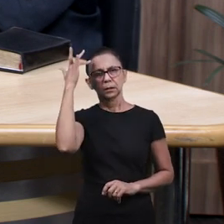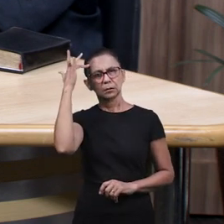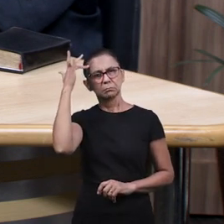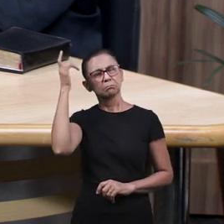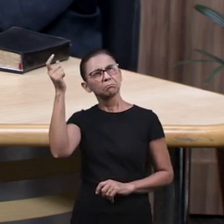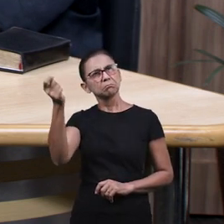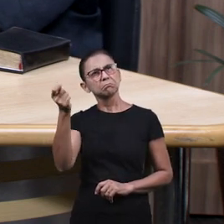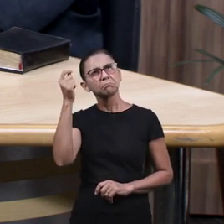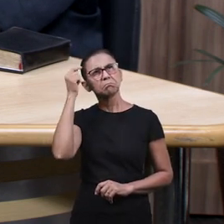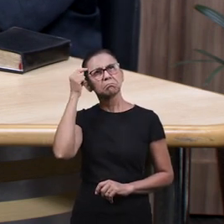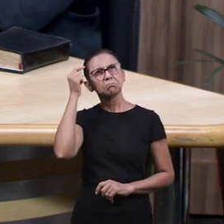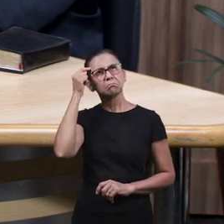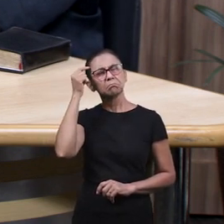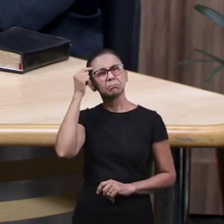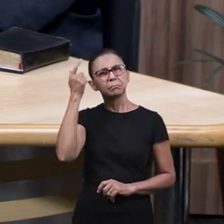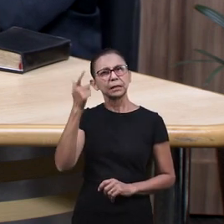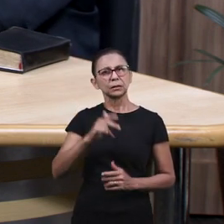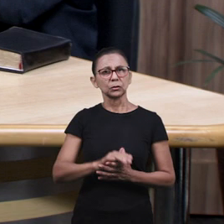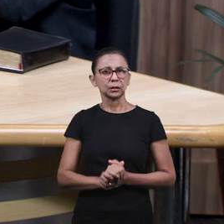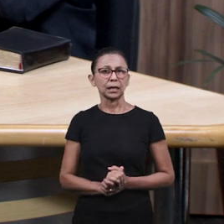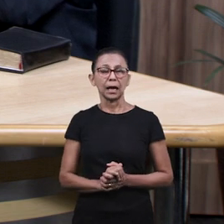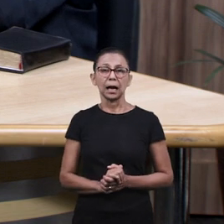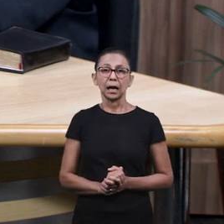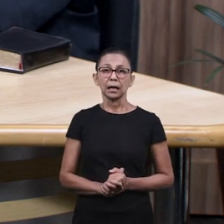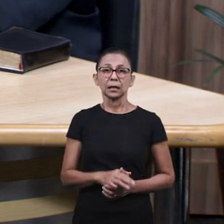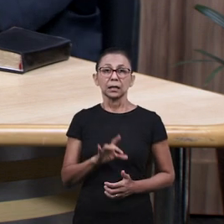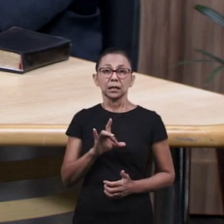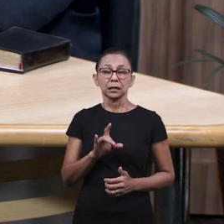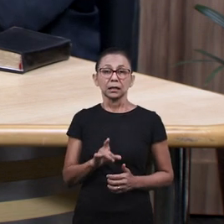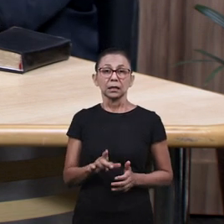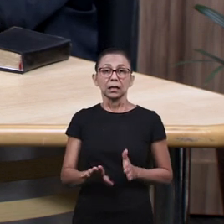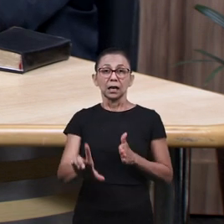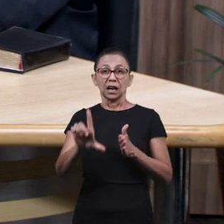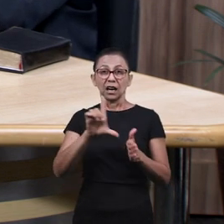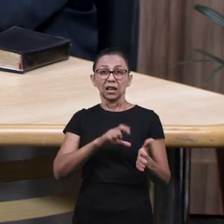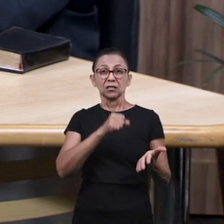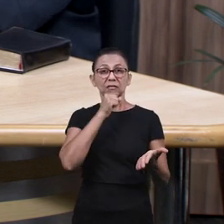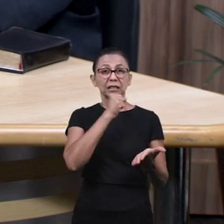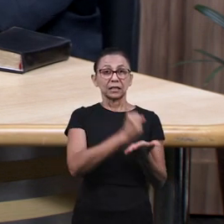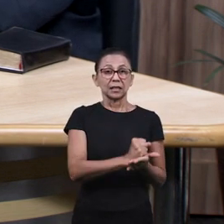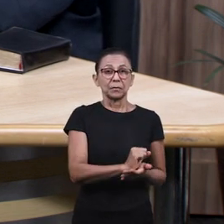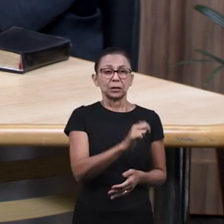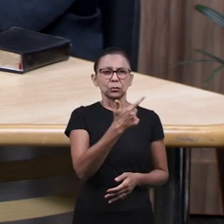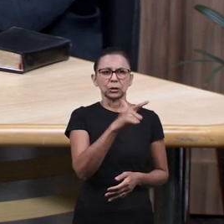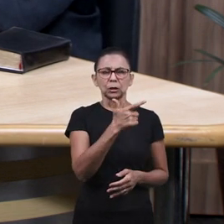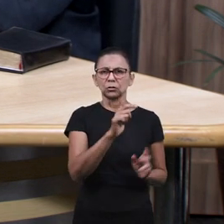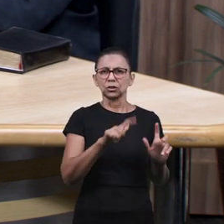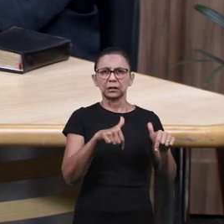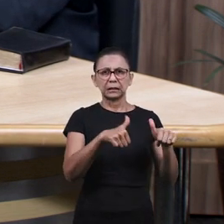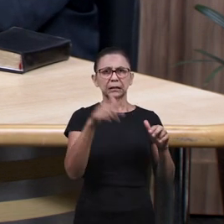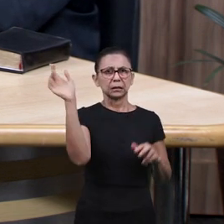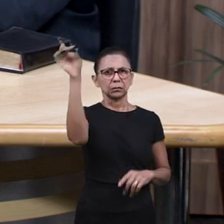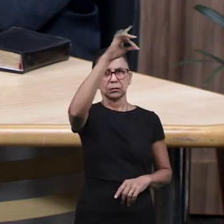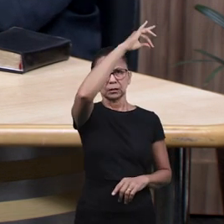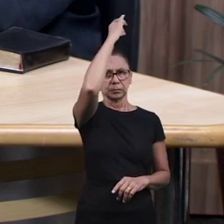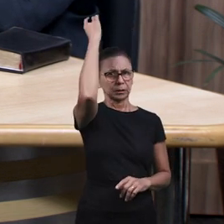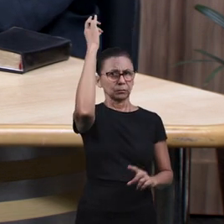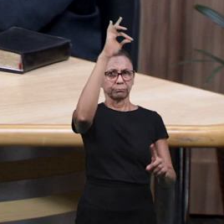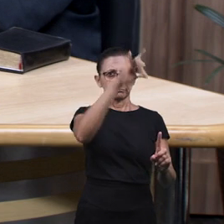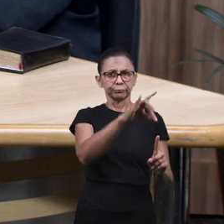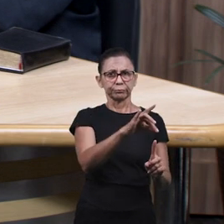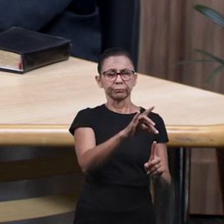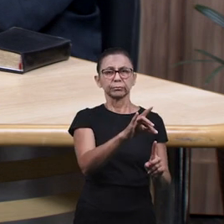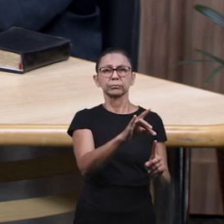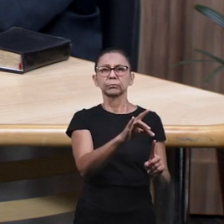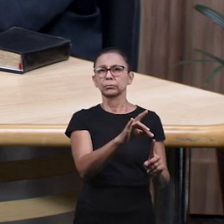noção constante, assim, o Espírito Santo depois de Pentecostes, né? O derramar do Espírito Santo, a ação do Espírito Santo